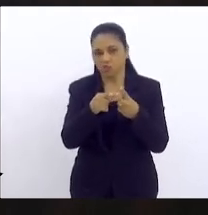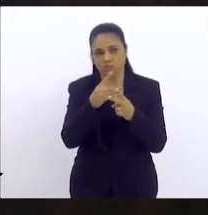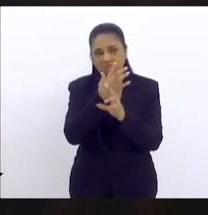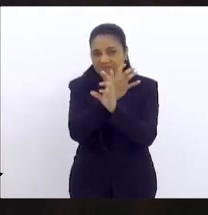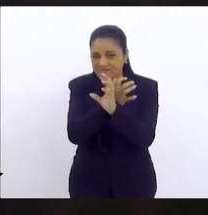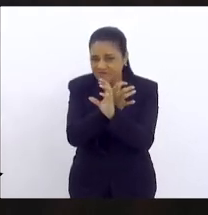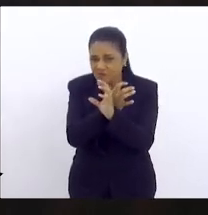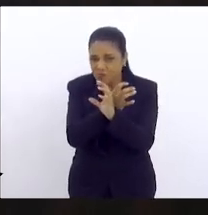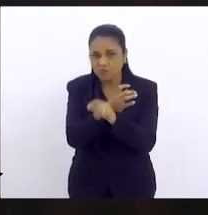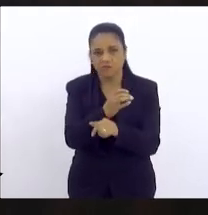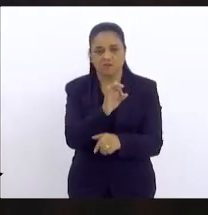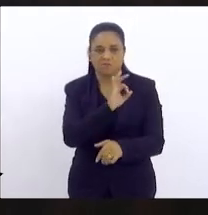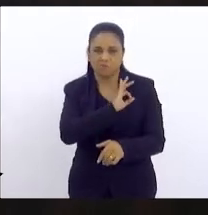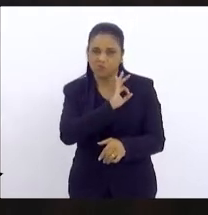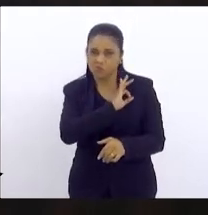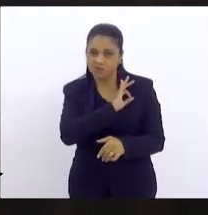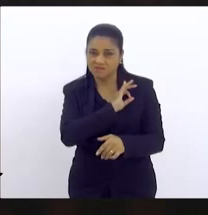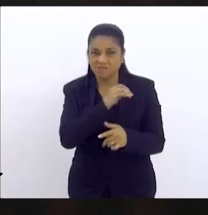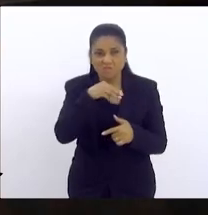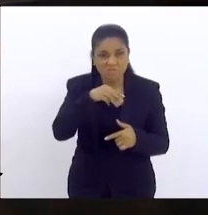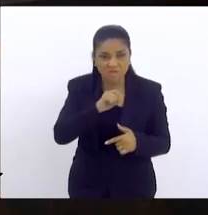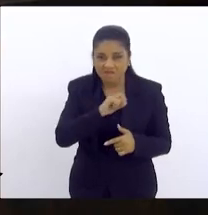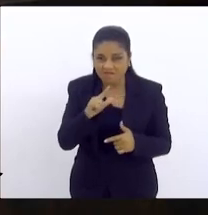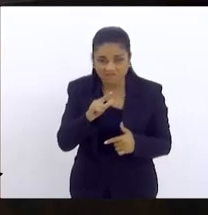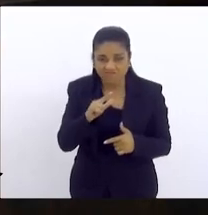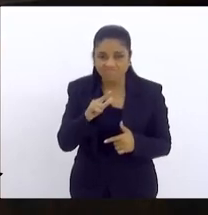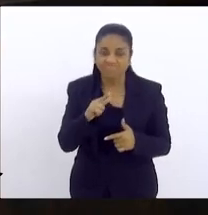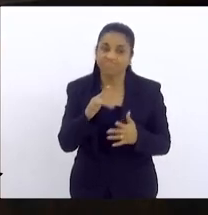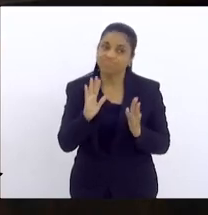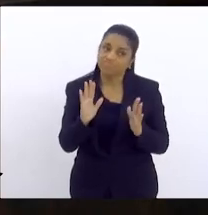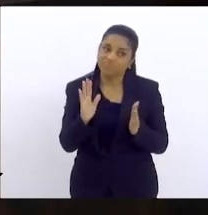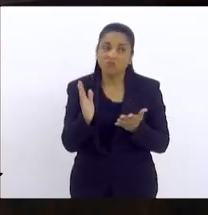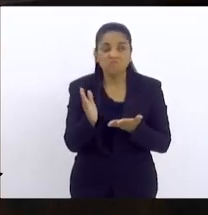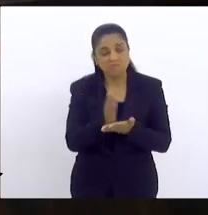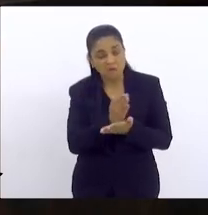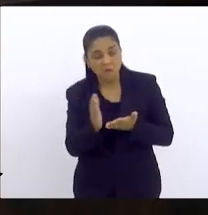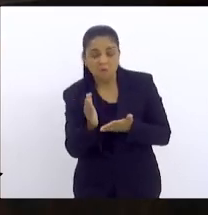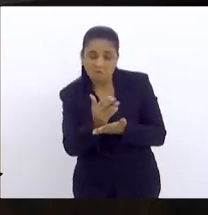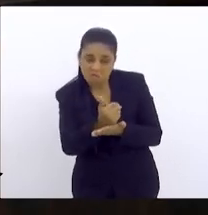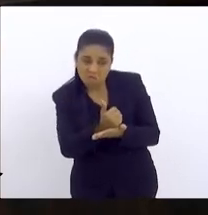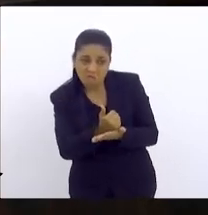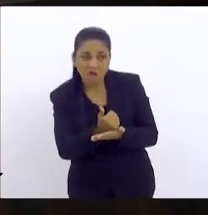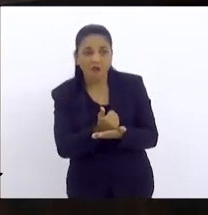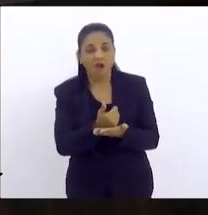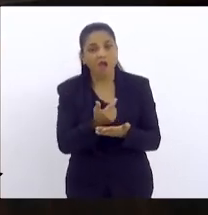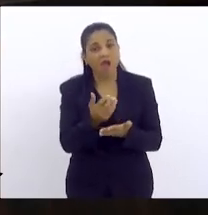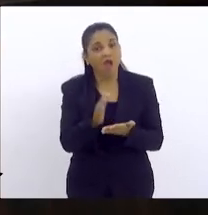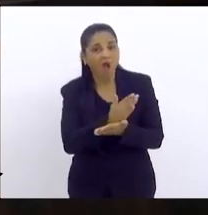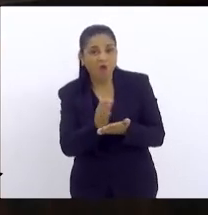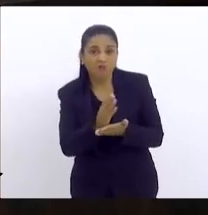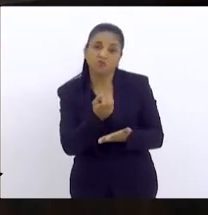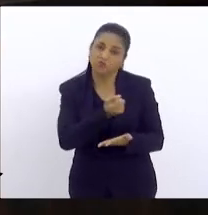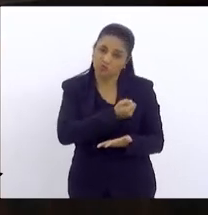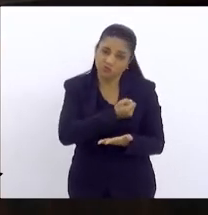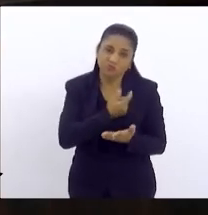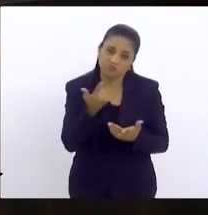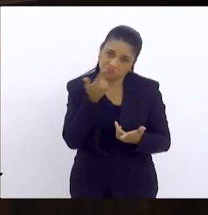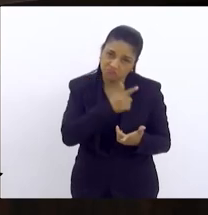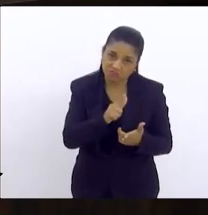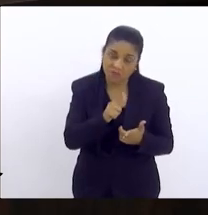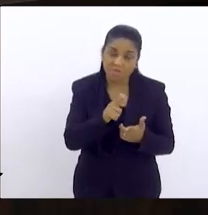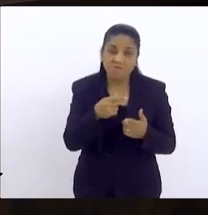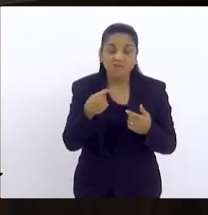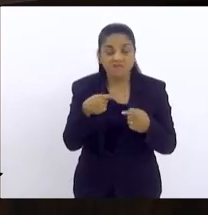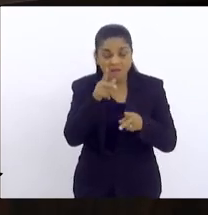Pode ser que consigamos melhores números mas resolver com maior efetividade do que